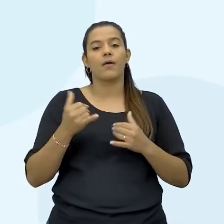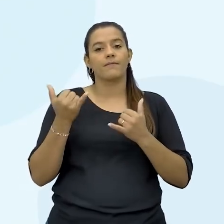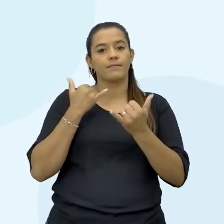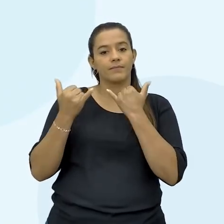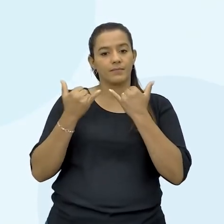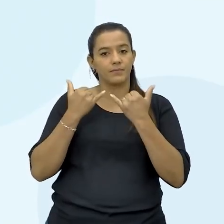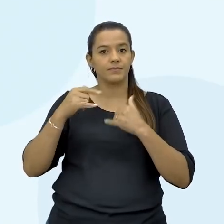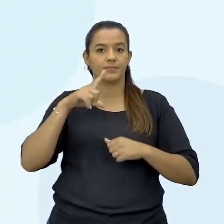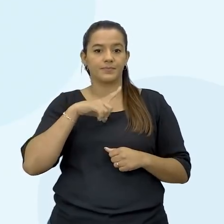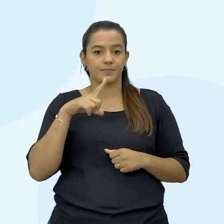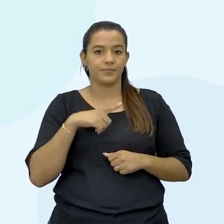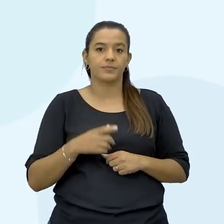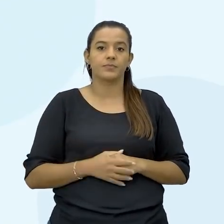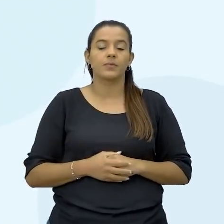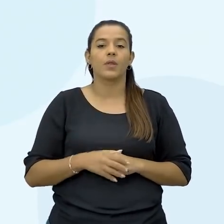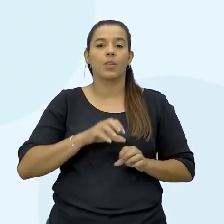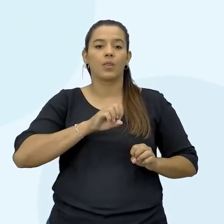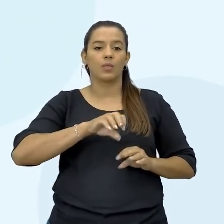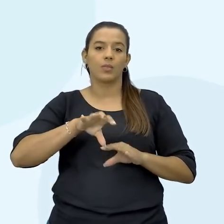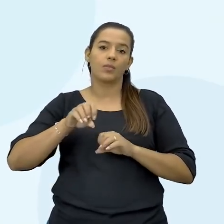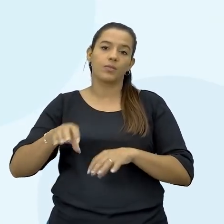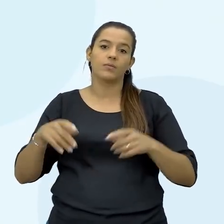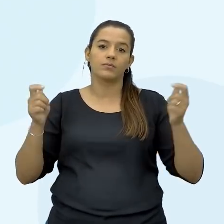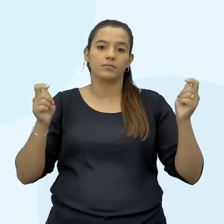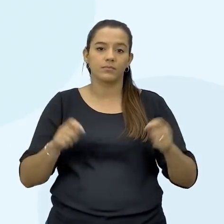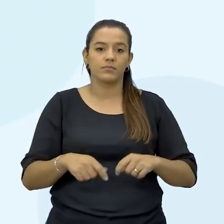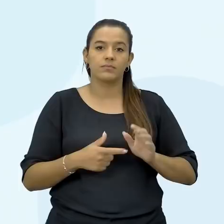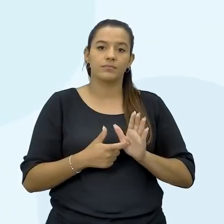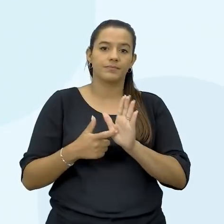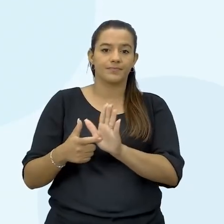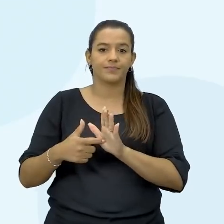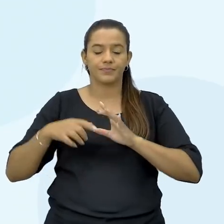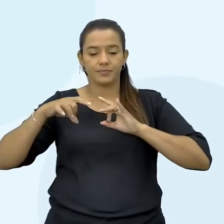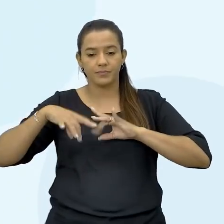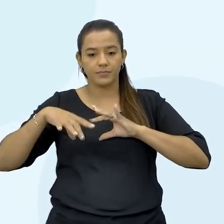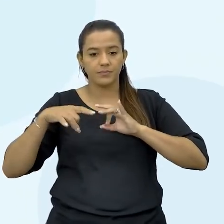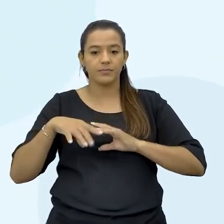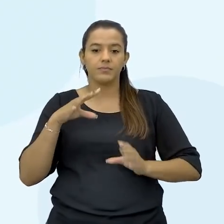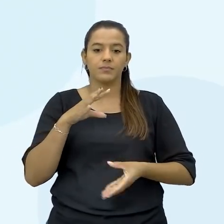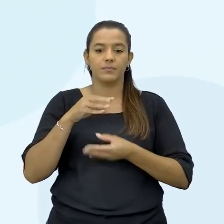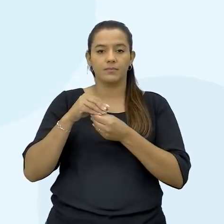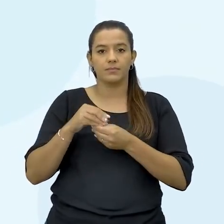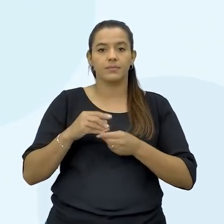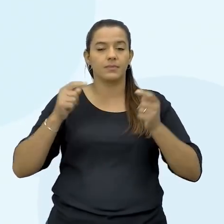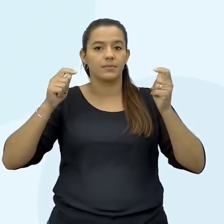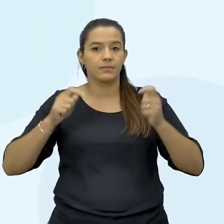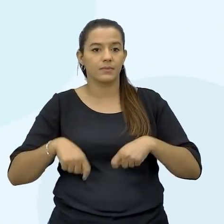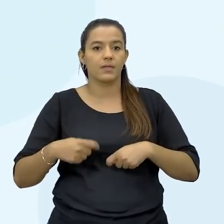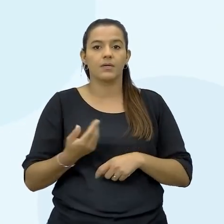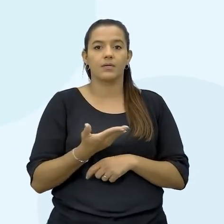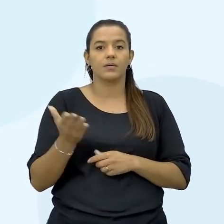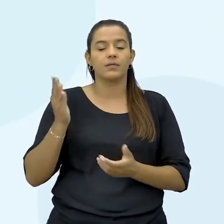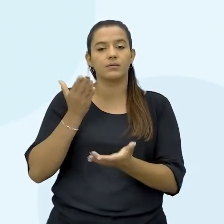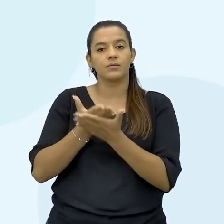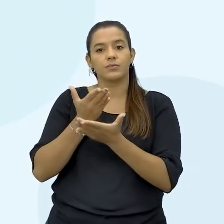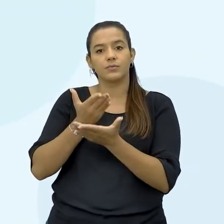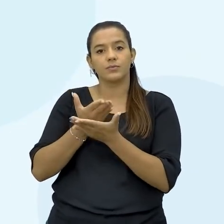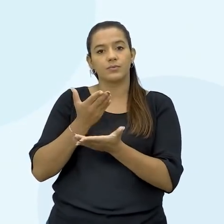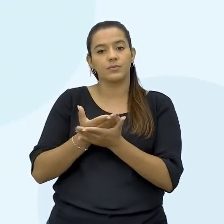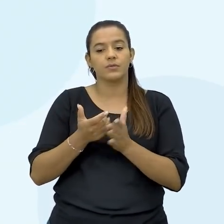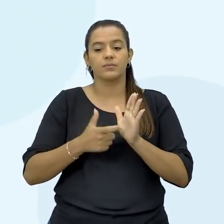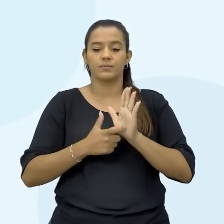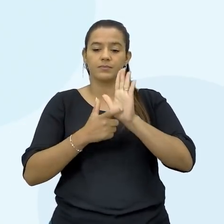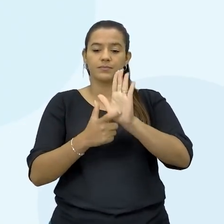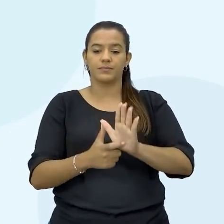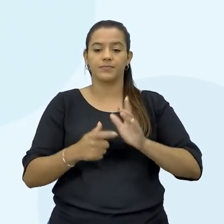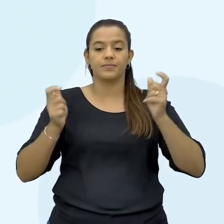né? Então, o novo ensino médio, por meio do programa Novotec integrado, permitirá ao estudante obter um